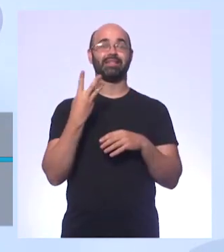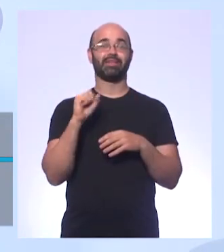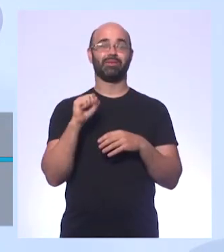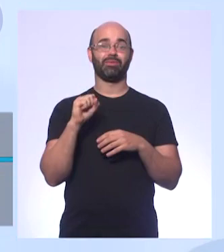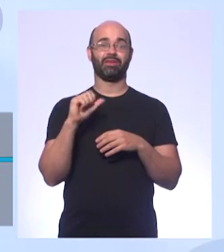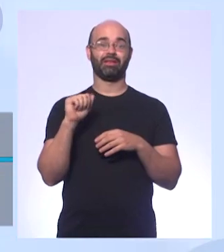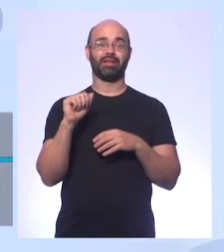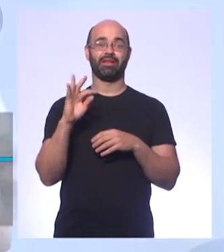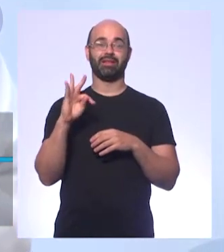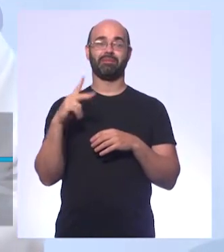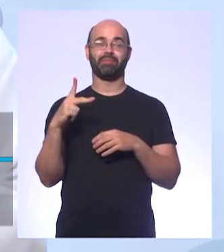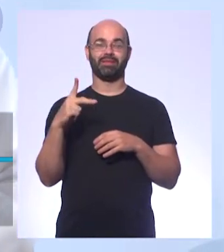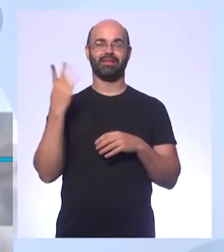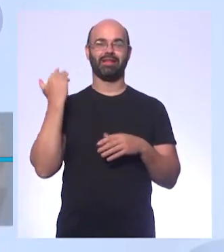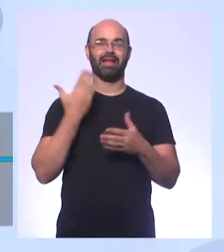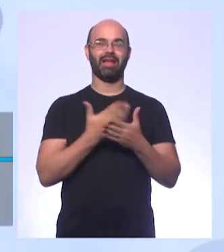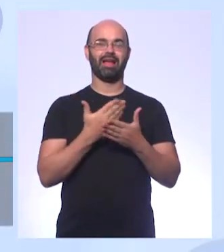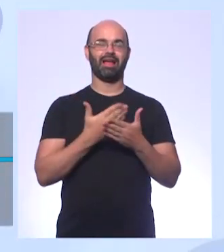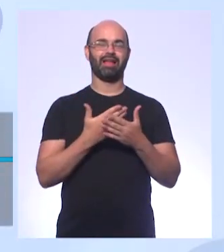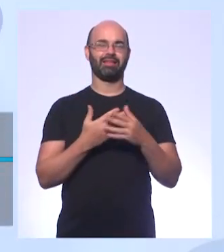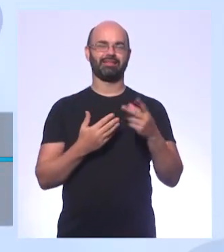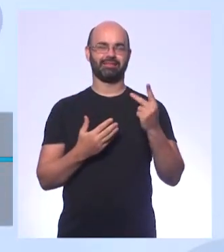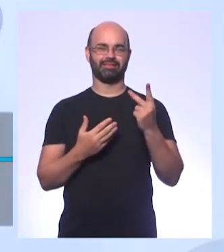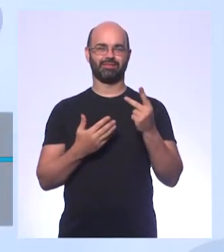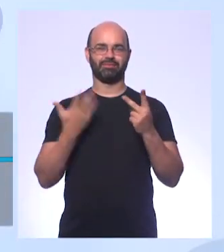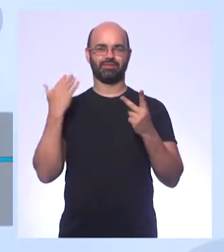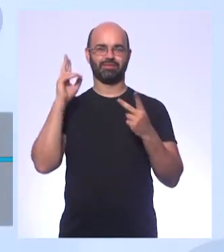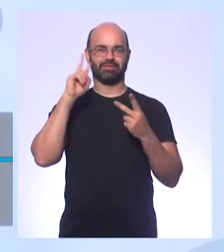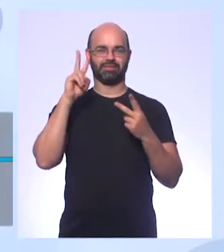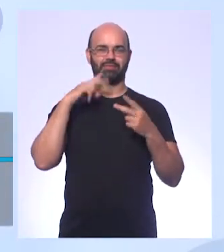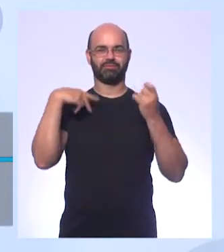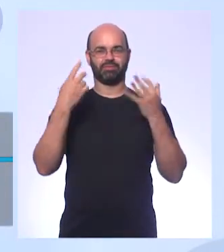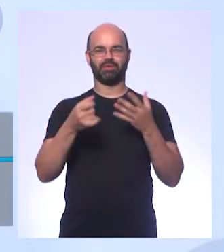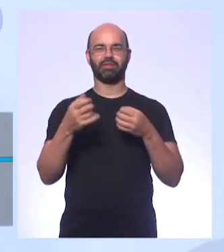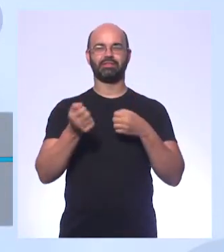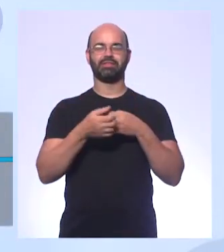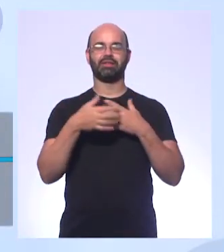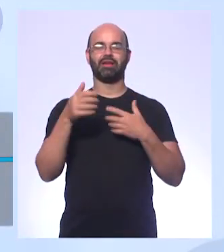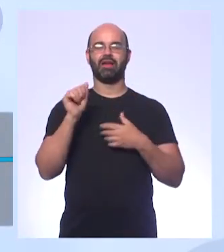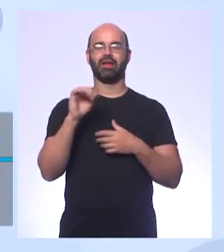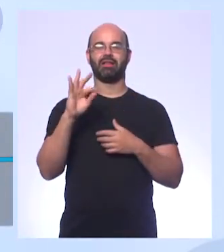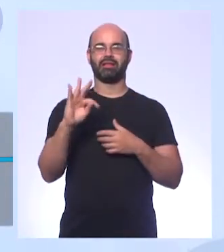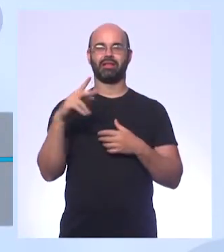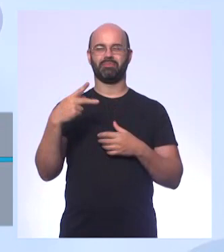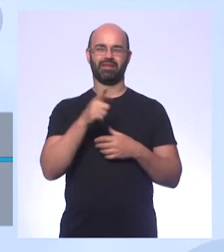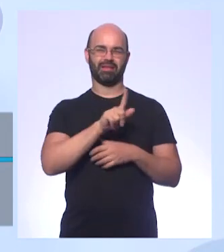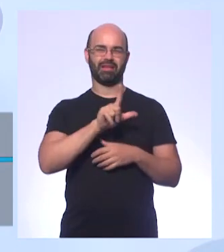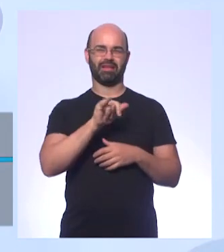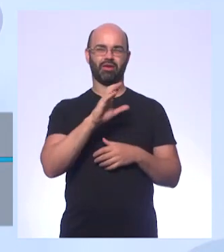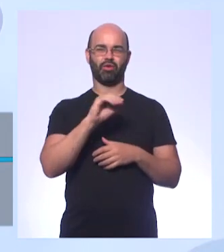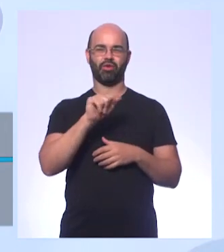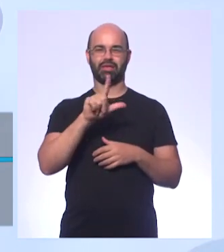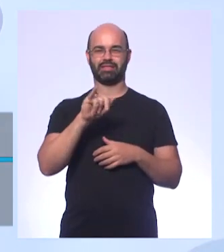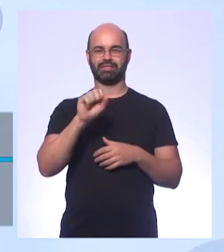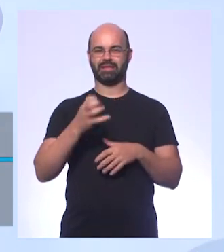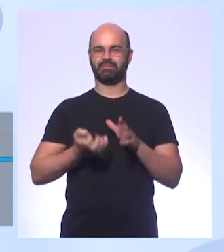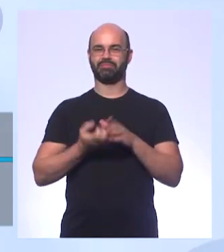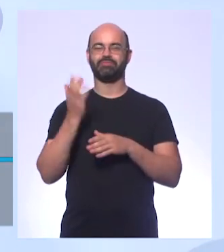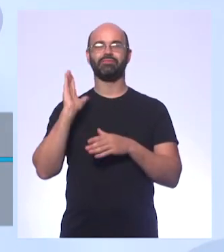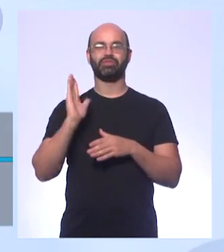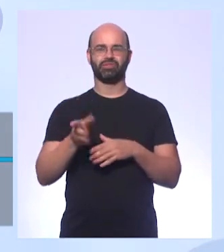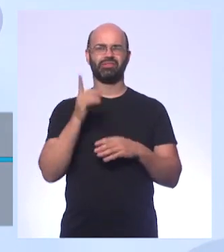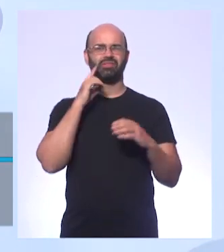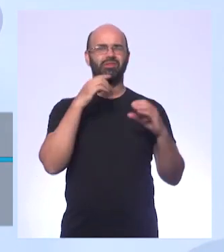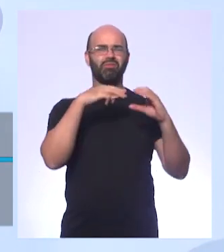aula, na segunda aula eu perguntei isso. Perguntei, se a gente já produz ATP na glicólise, para que precisa, né, então, da